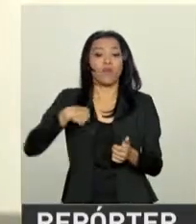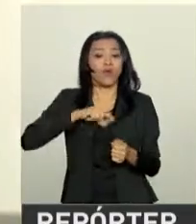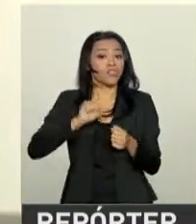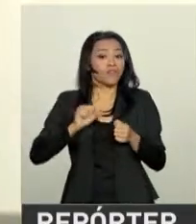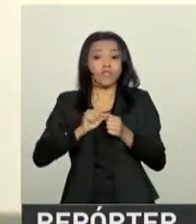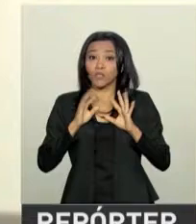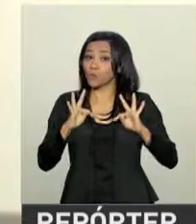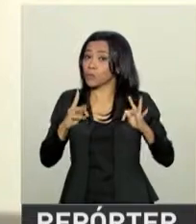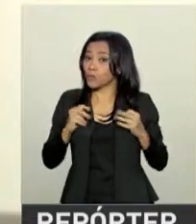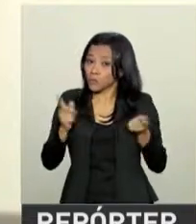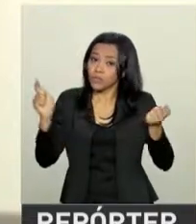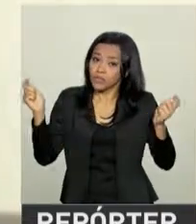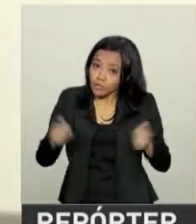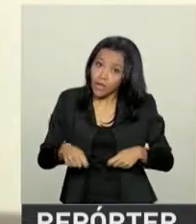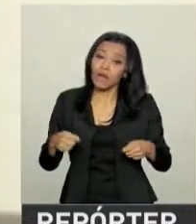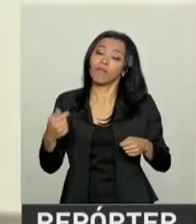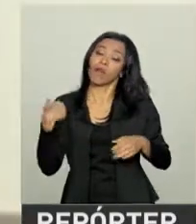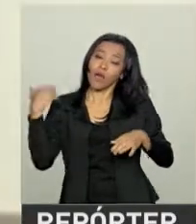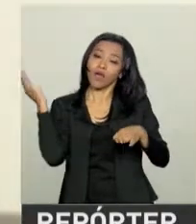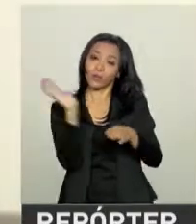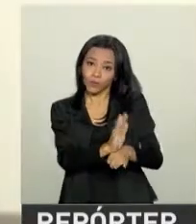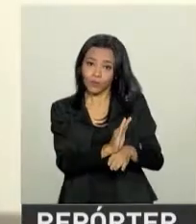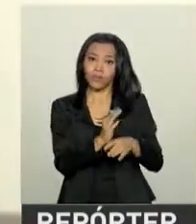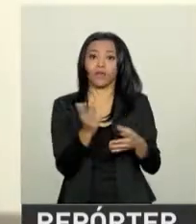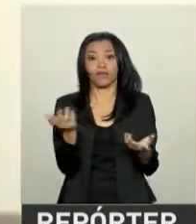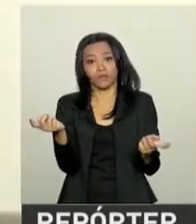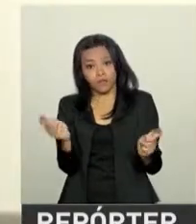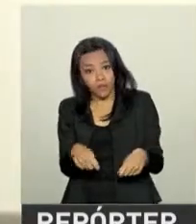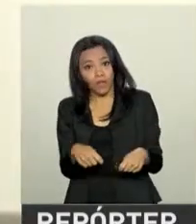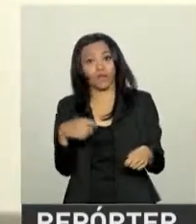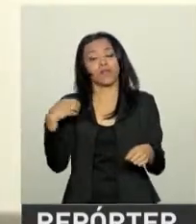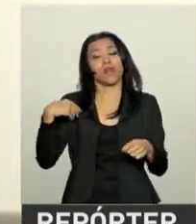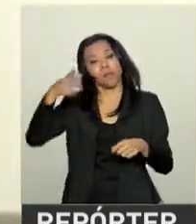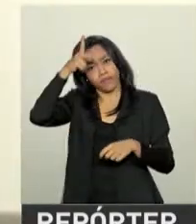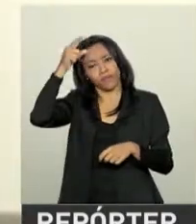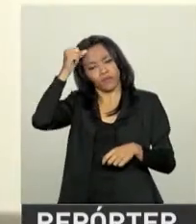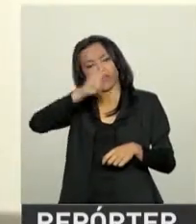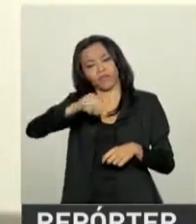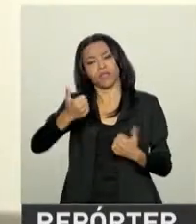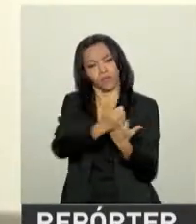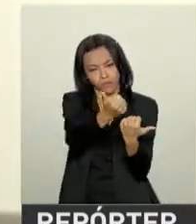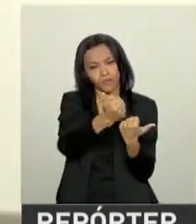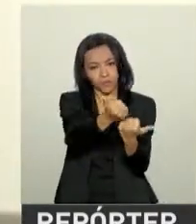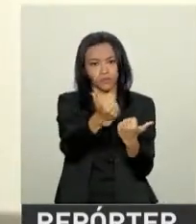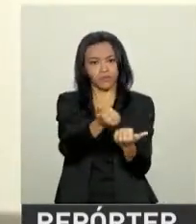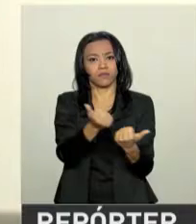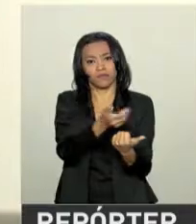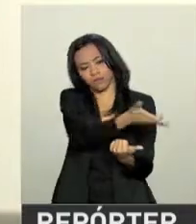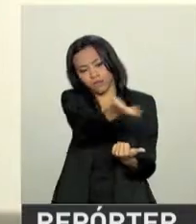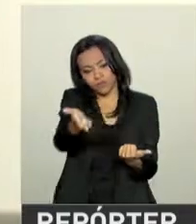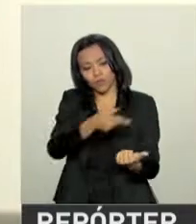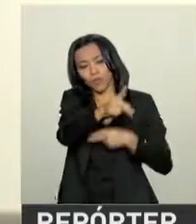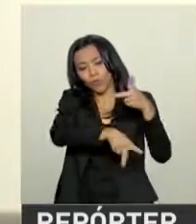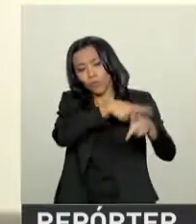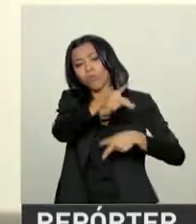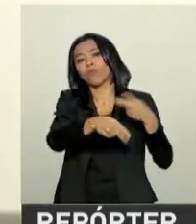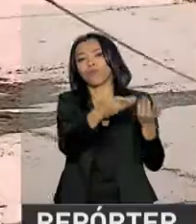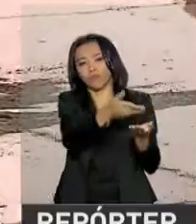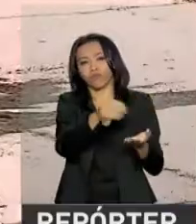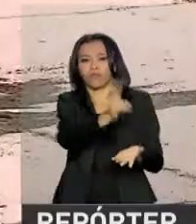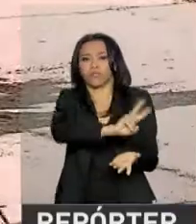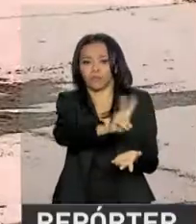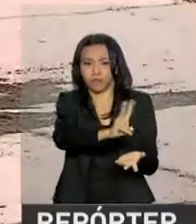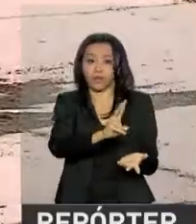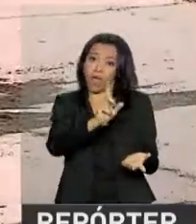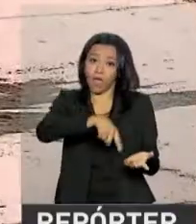que é possível, né? Até onde a gente conseguir com a nossa musculatura da prefeitura, nós vamos estar atendendo, que é até uma questão humanitária.